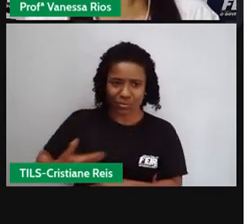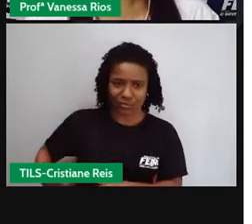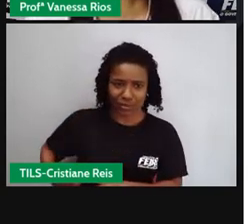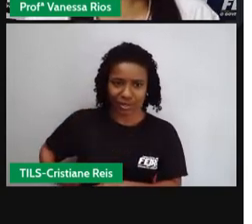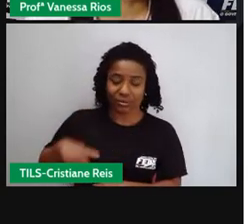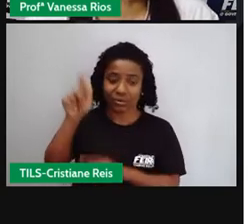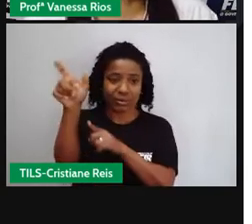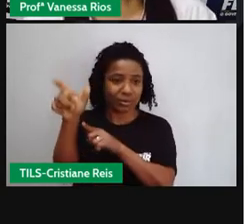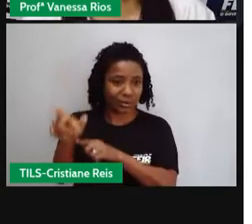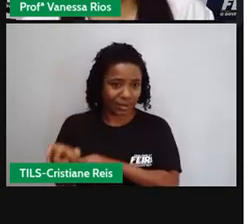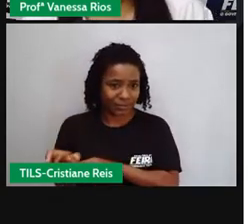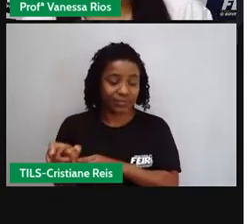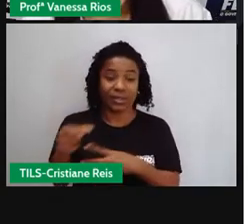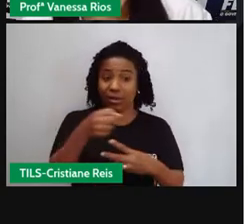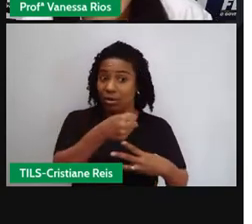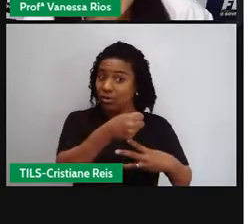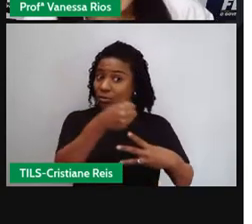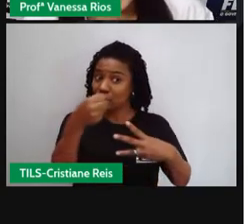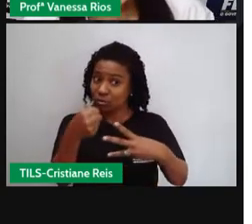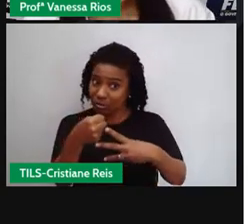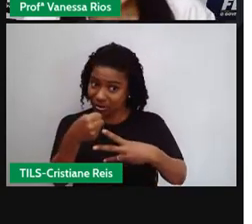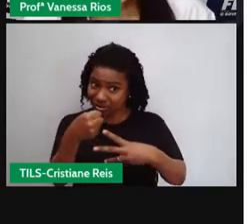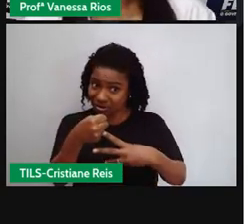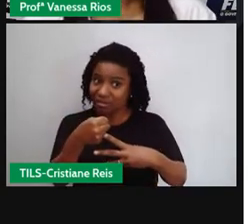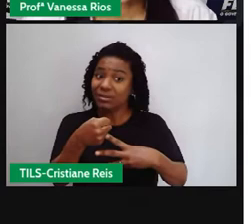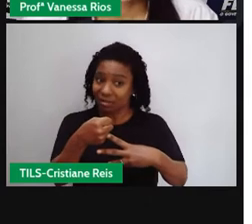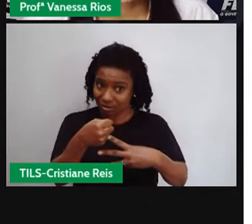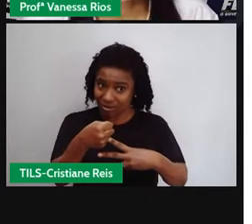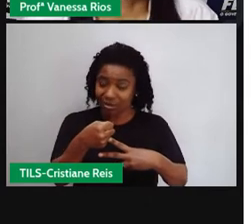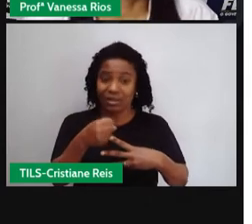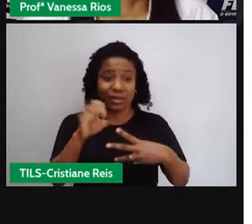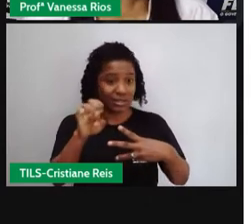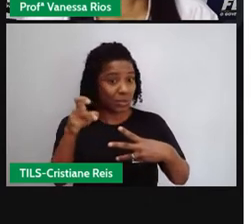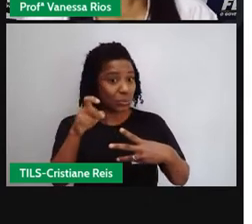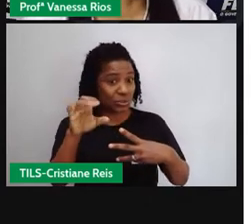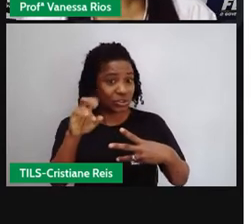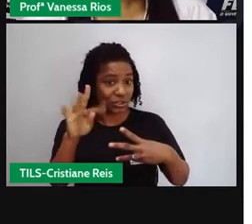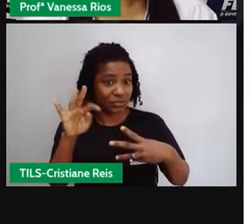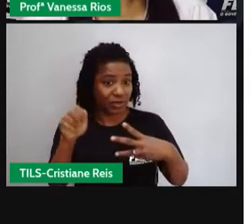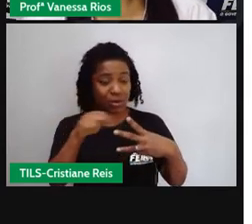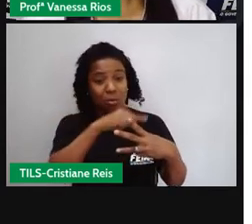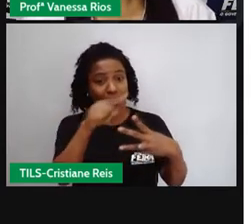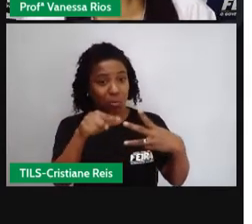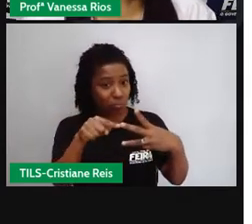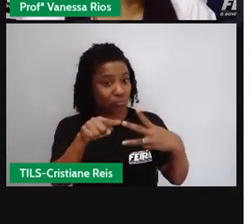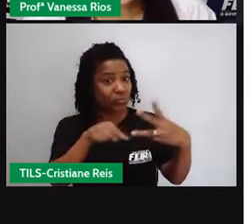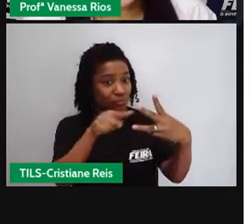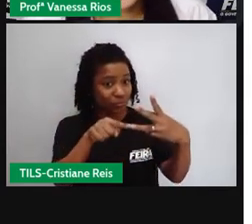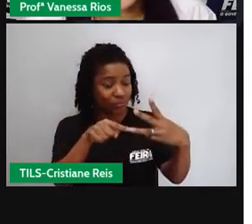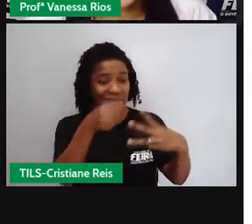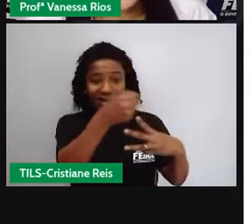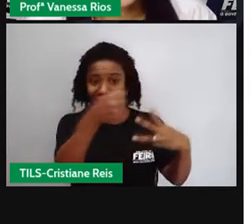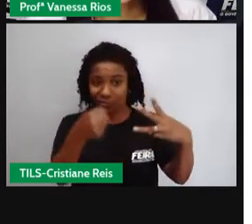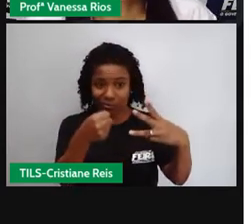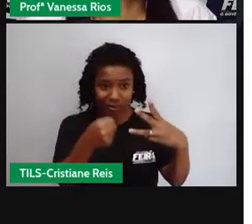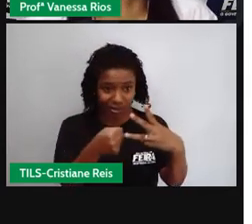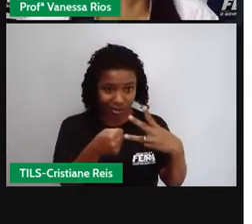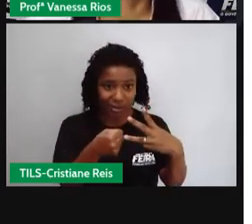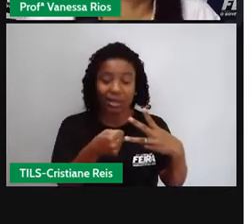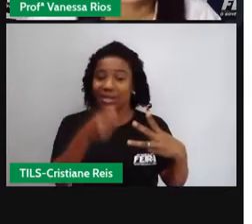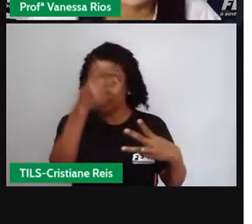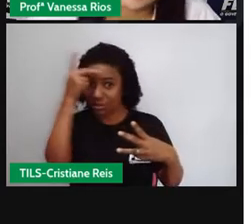executiva ou legislativa, ele está lá diante da escolha que as pessoas fizeram, né? Que